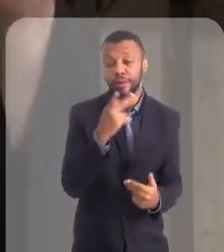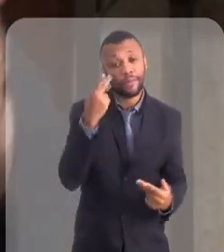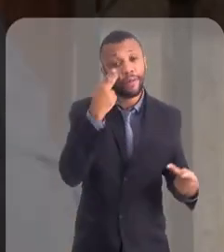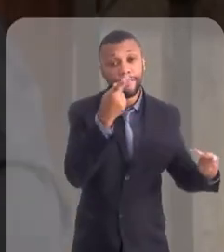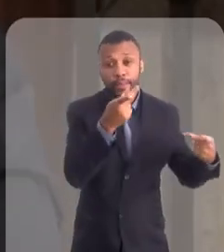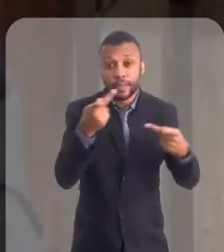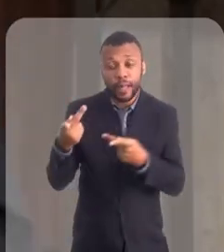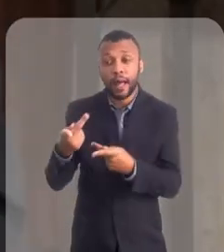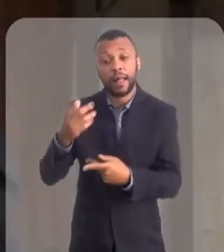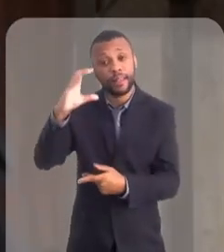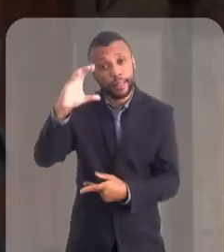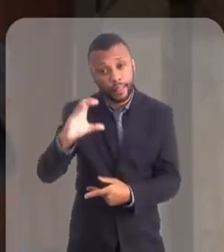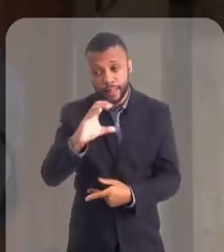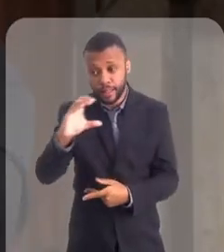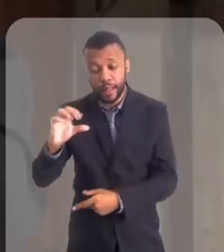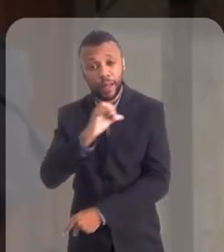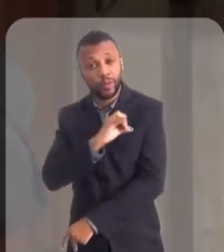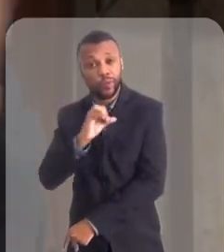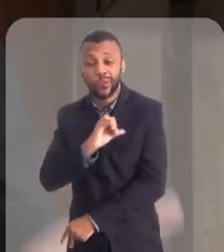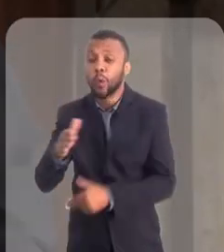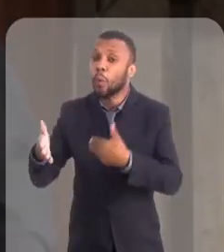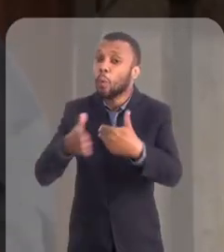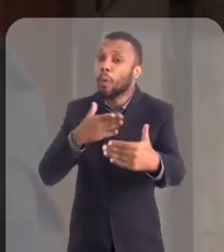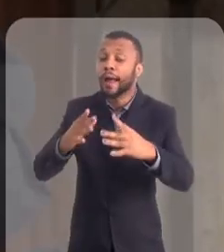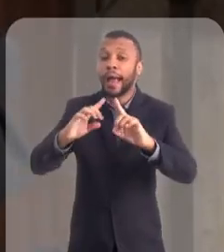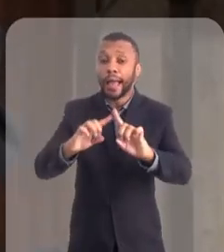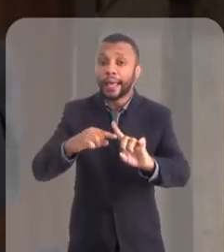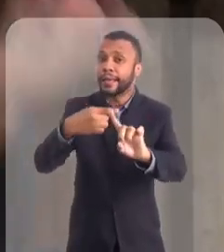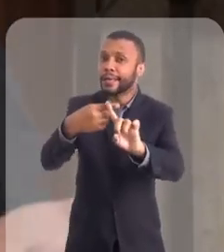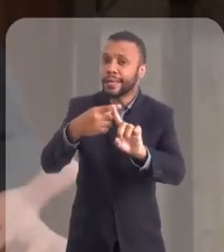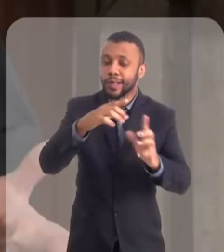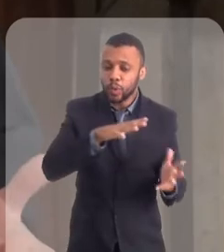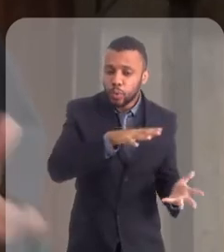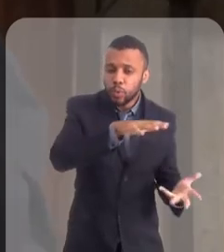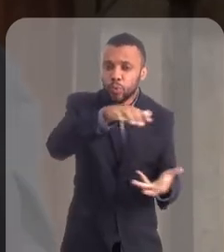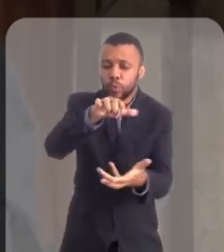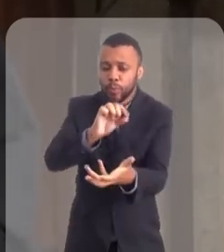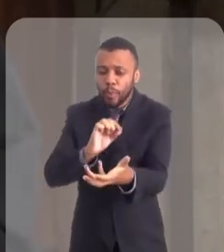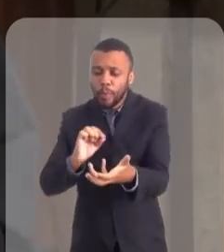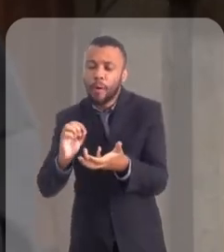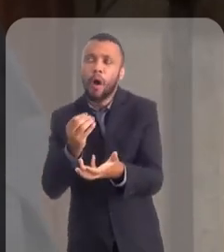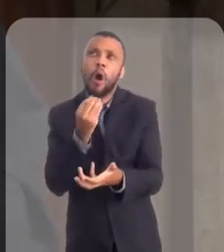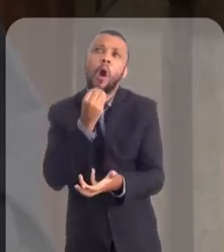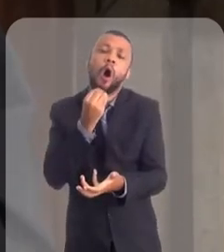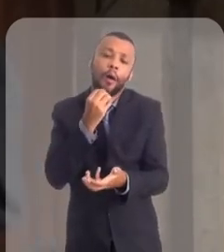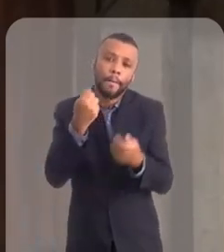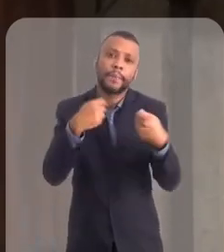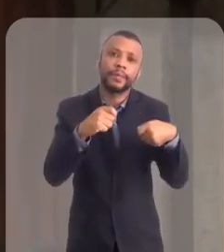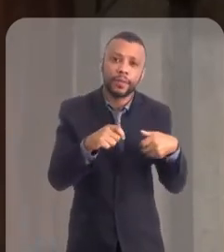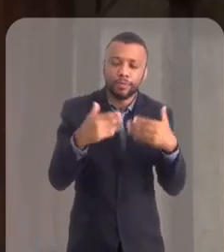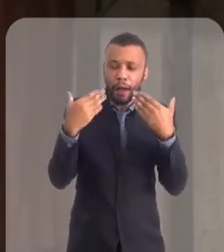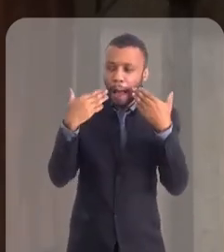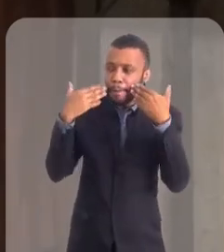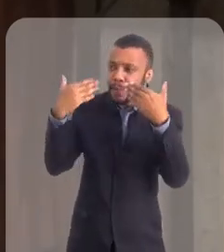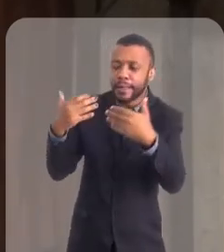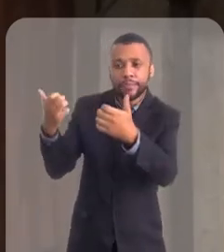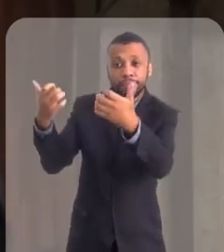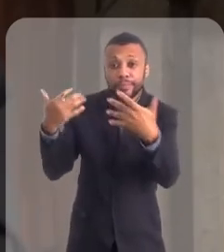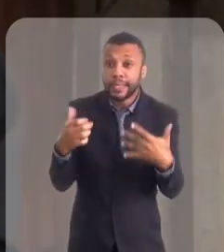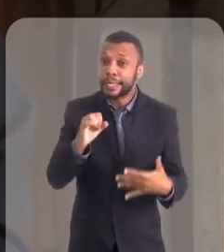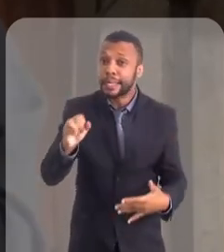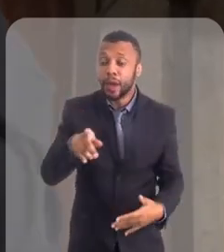se eu for à Catedral do Rio de Janeiro e em qualquer igreja do mundo que seja católica, obviamente eu tenho que apresentar